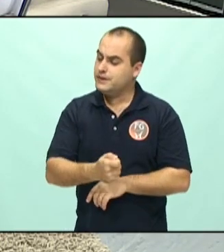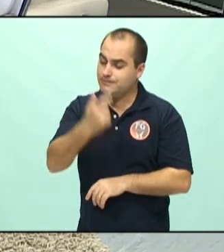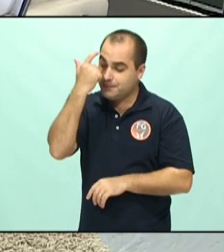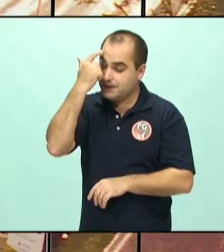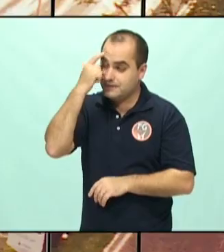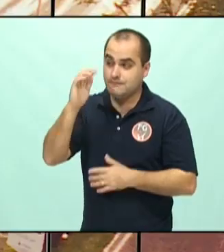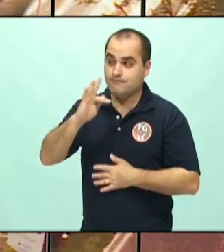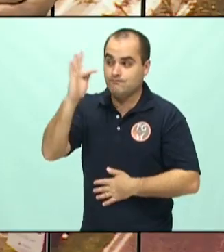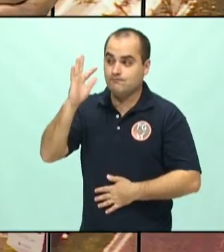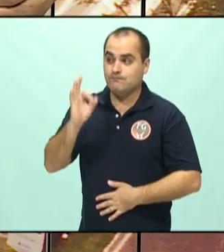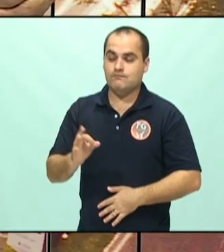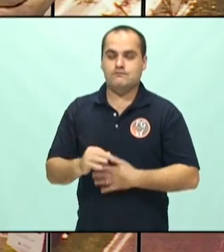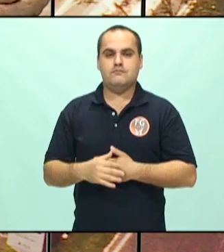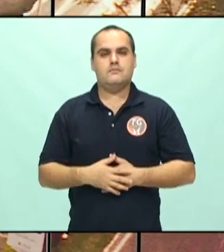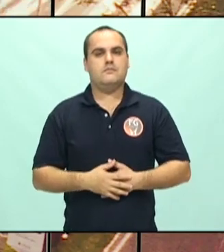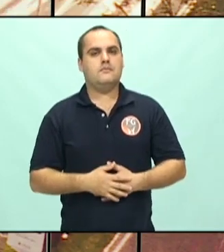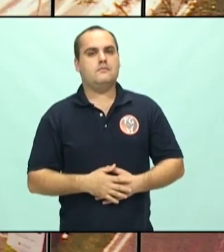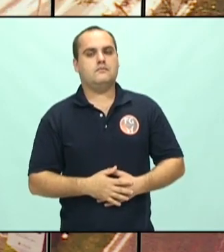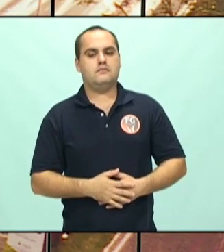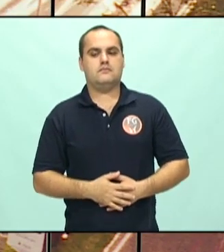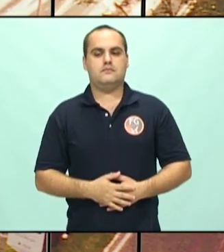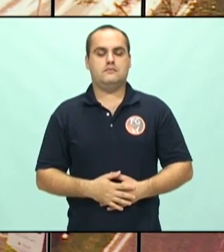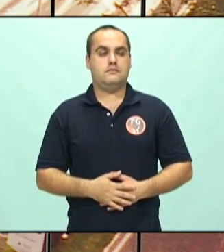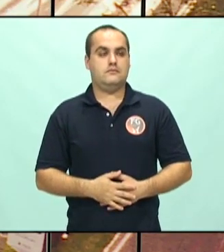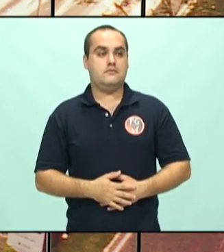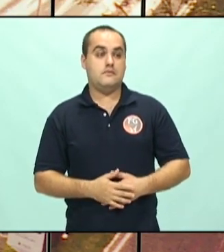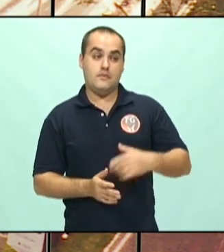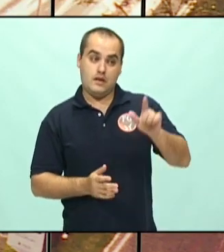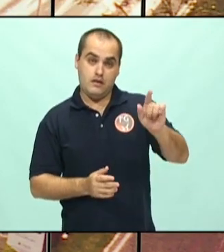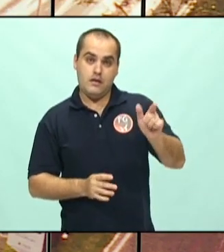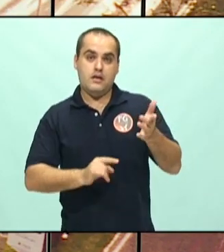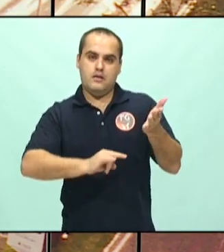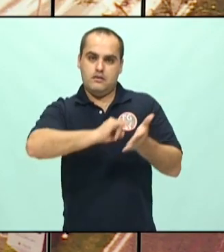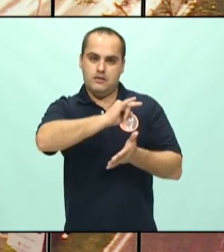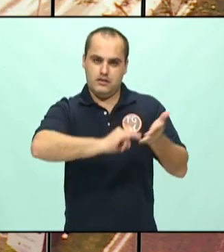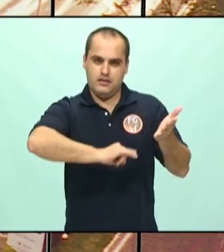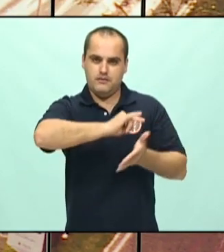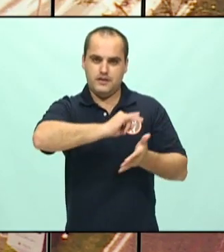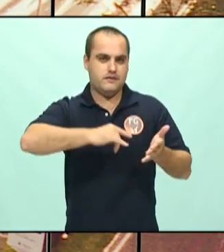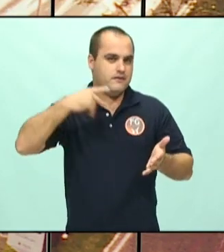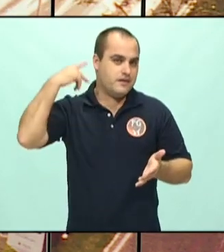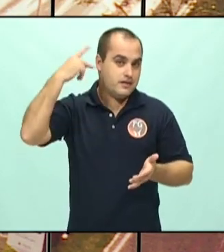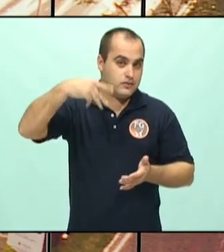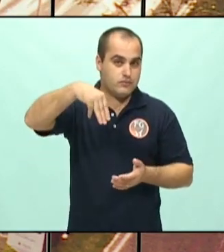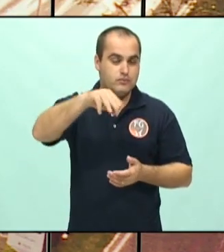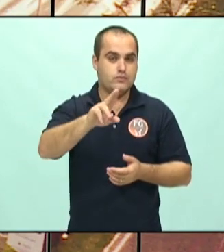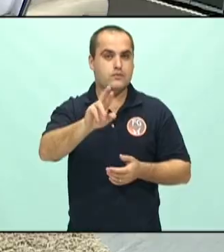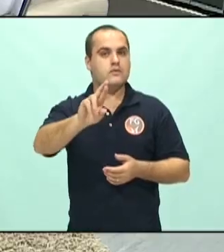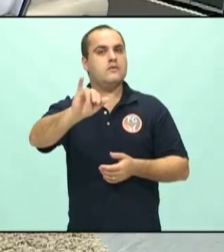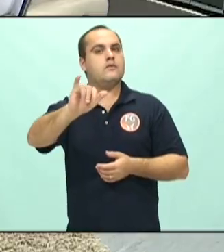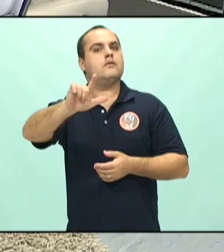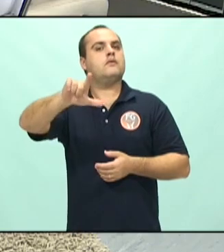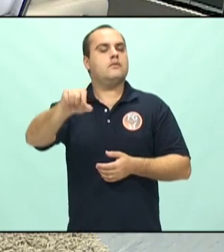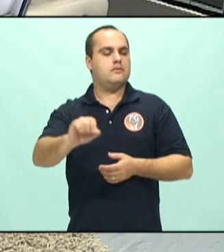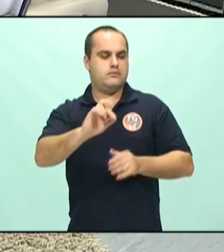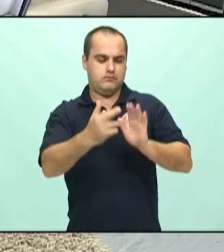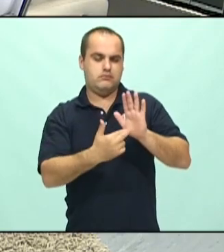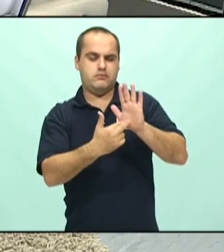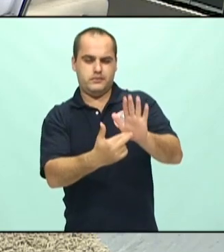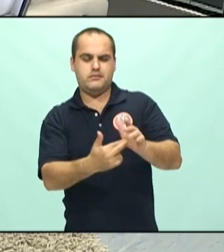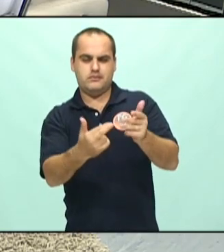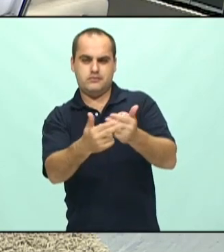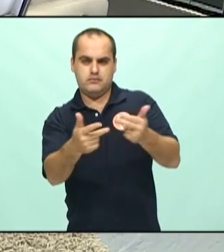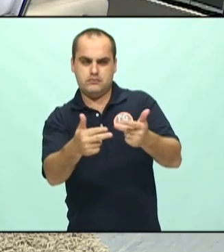questão inclusive próprio tá sendo abordado pelo que ele vem do próprio vereador murilo também apresentou duas vezes atrás